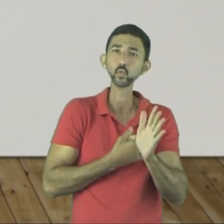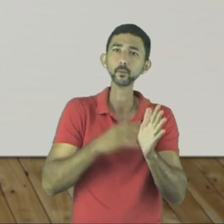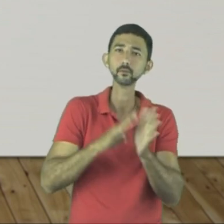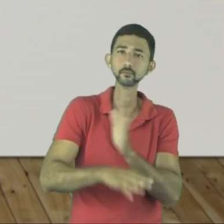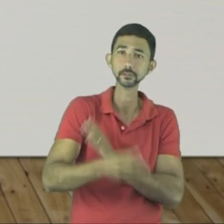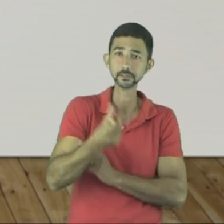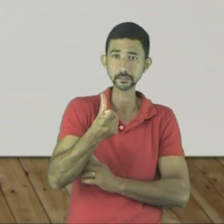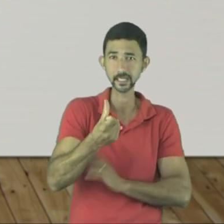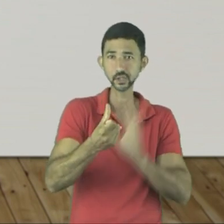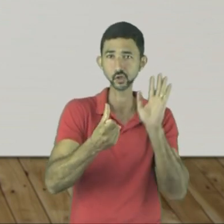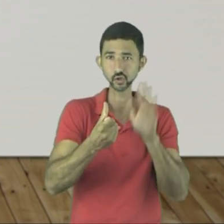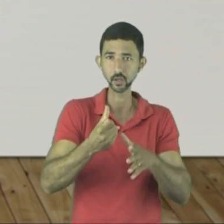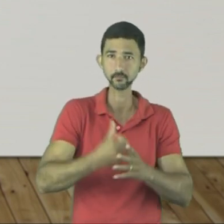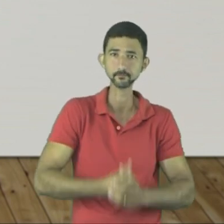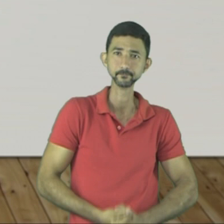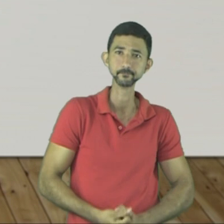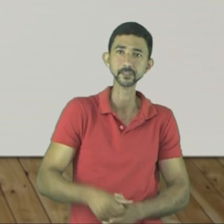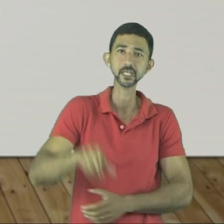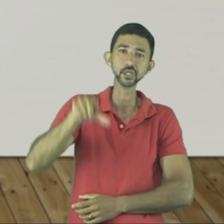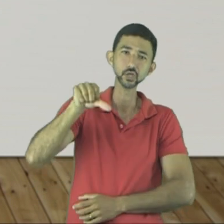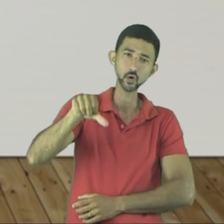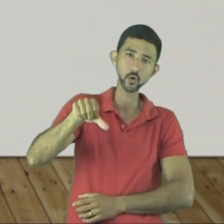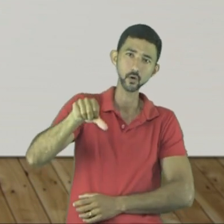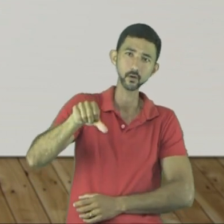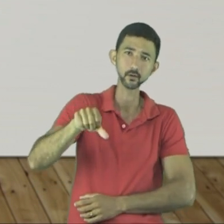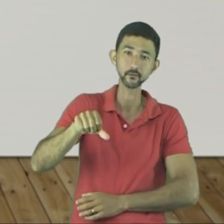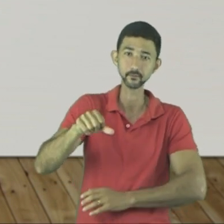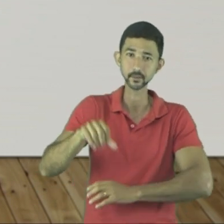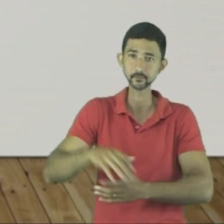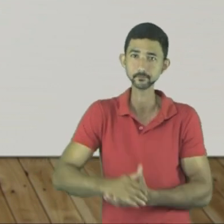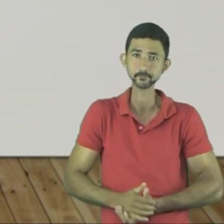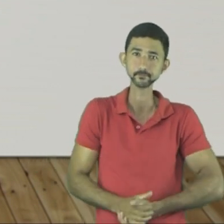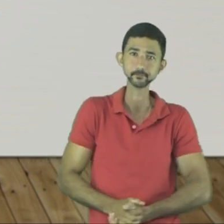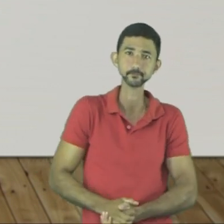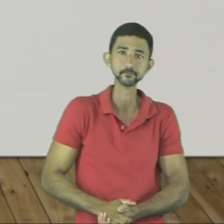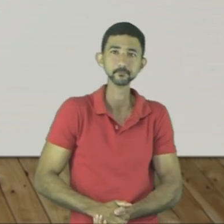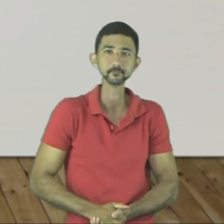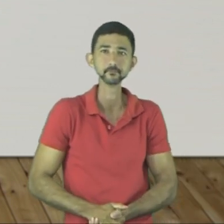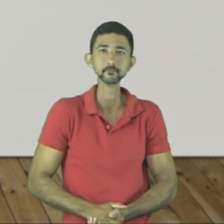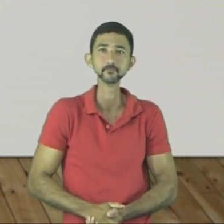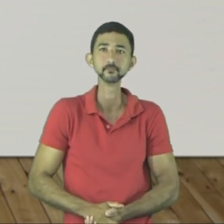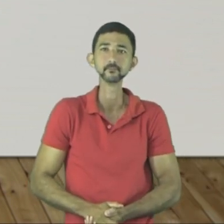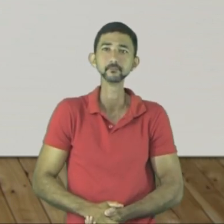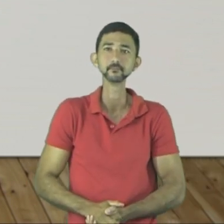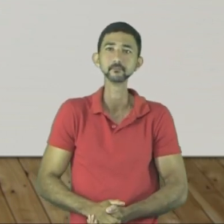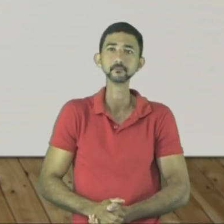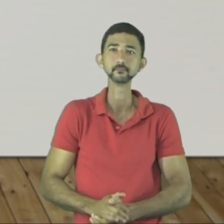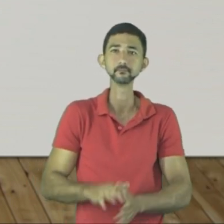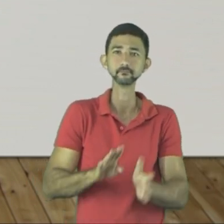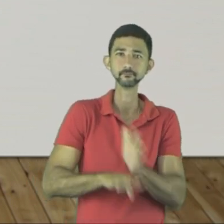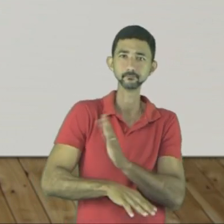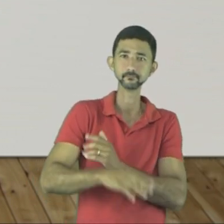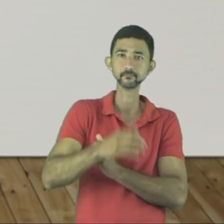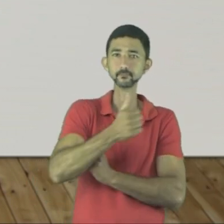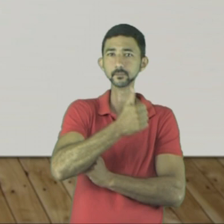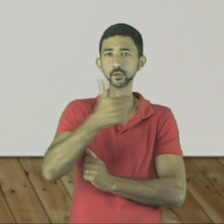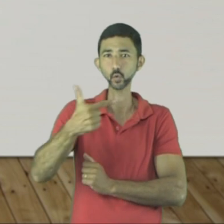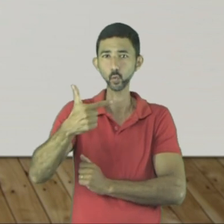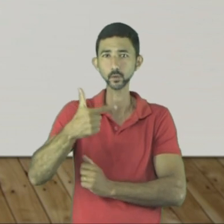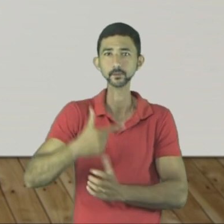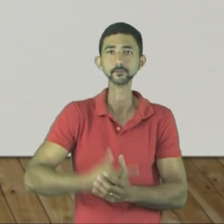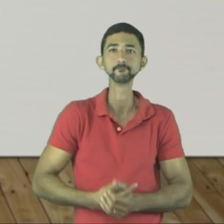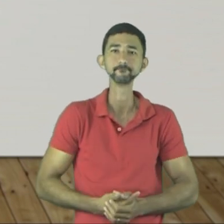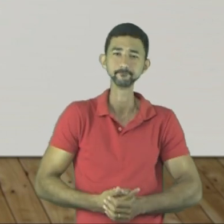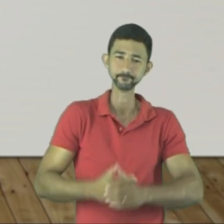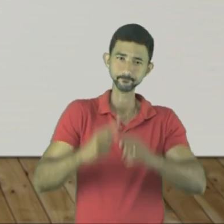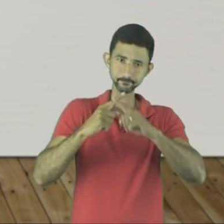6 já foi. Aí ficou 9, todos que estão de azul, ó, tá? O 12 também já foi,